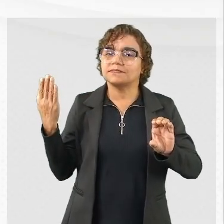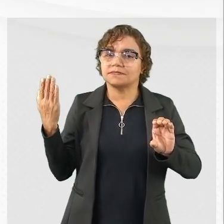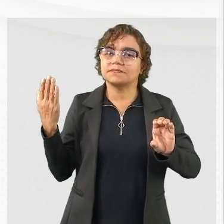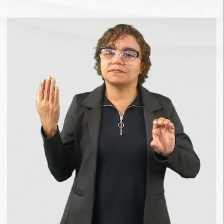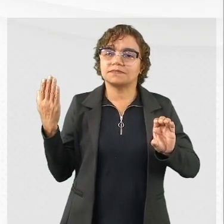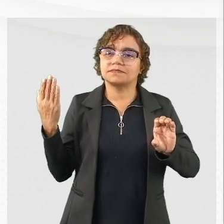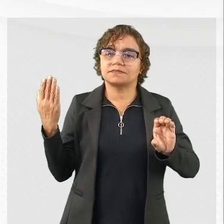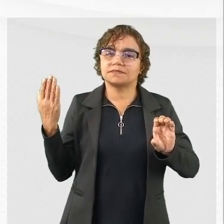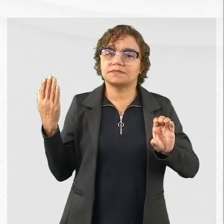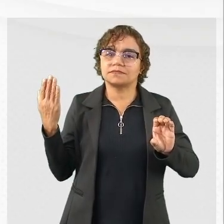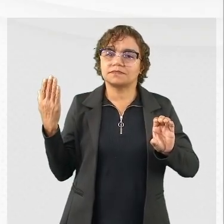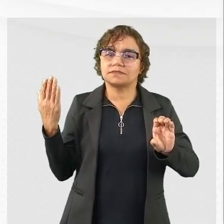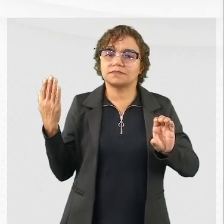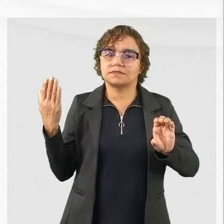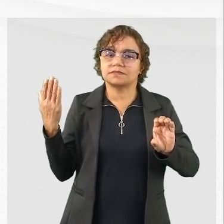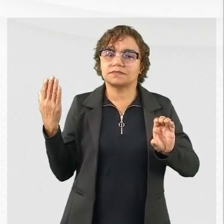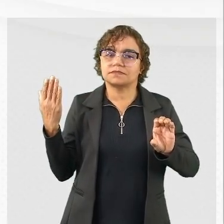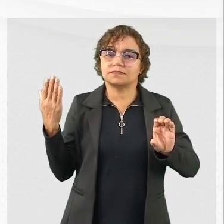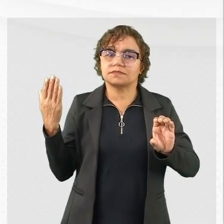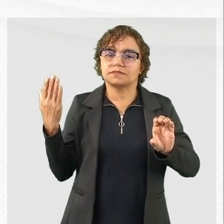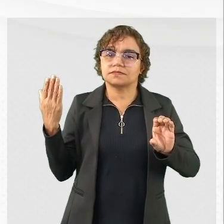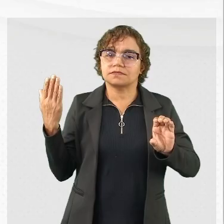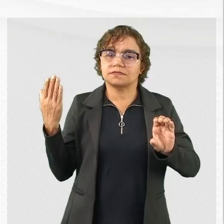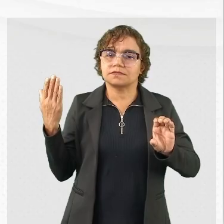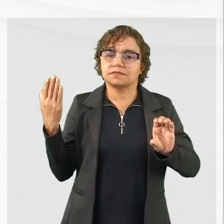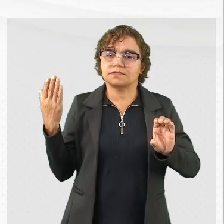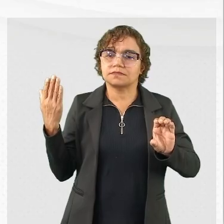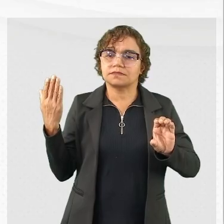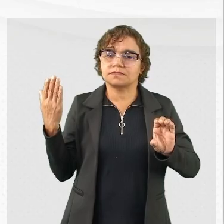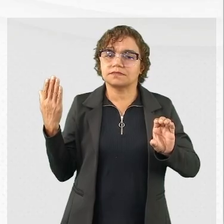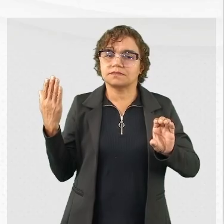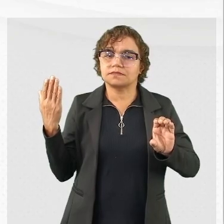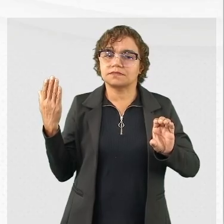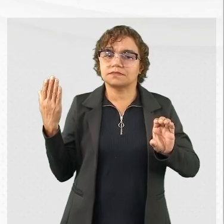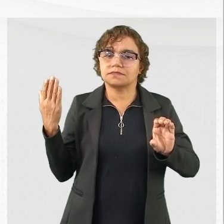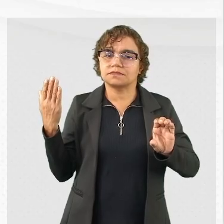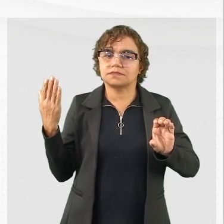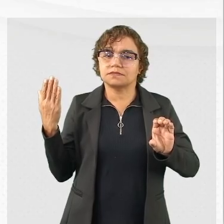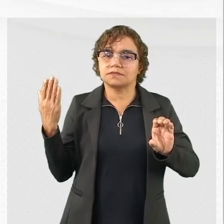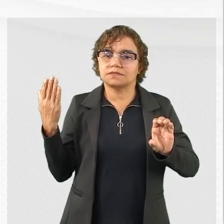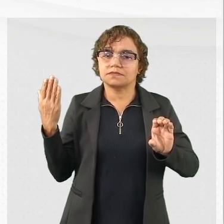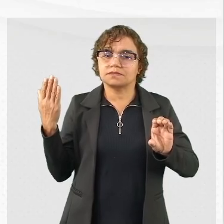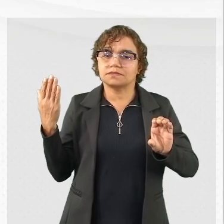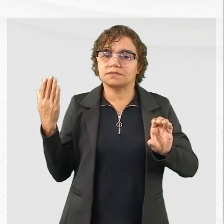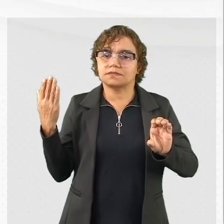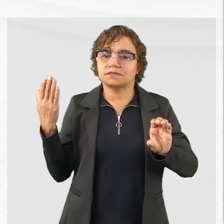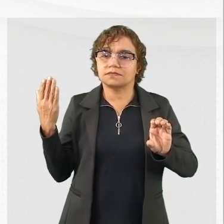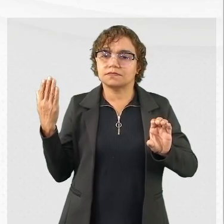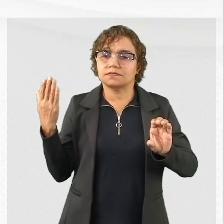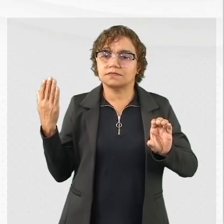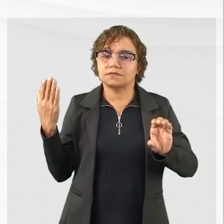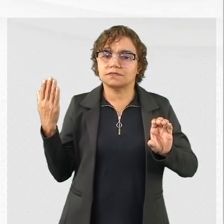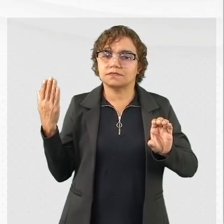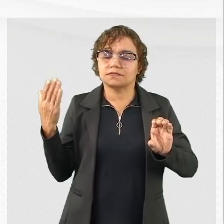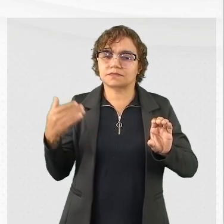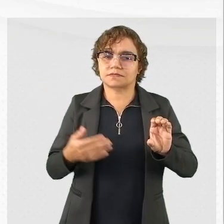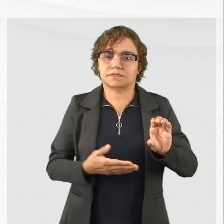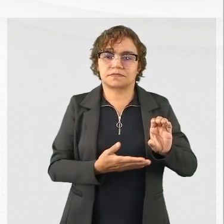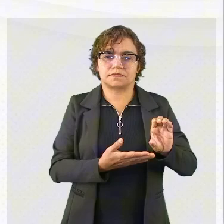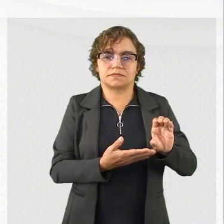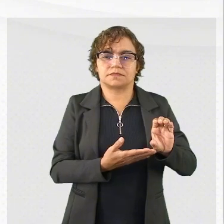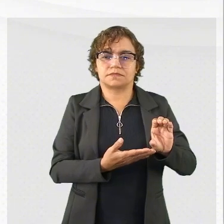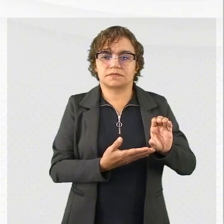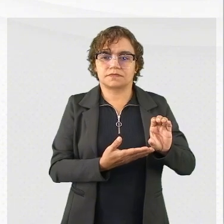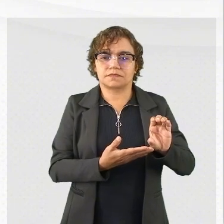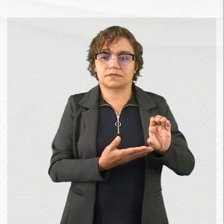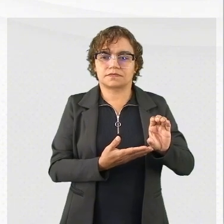produção agrícola, caracterizado pelo predomínio de grandes propriedades monocultoras, que utilizavam o trabalho escravo e destinavam a maior parte da